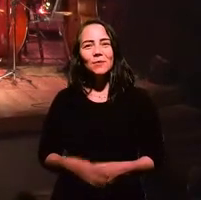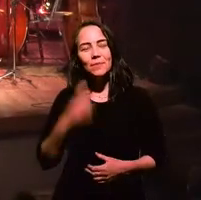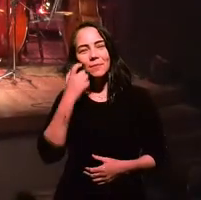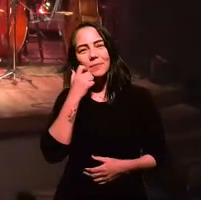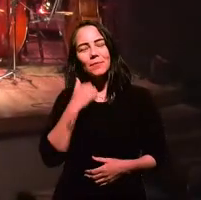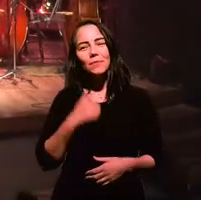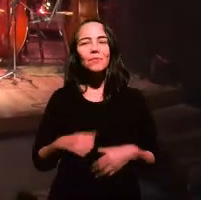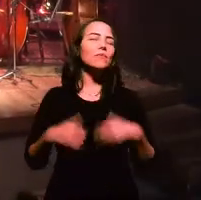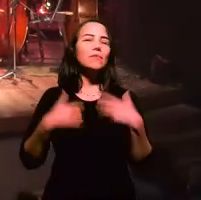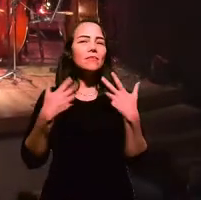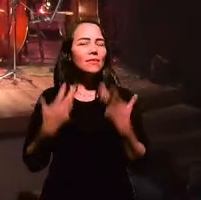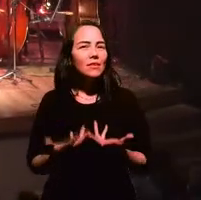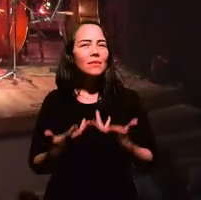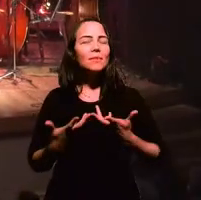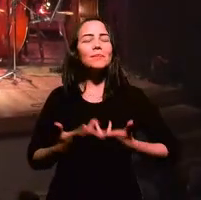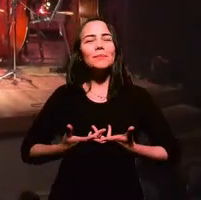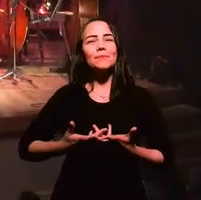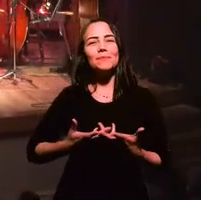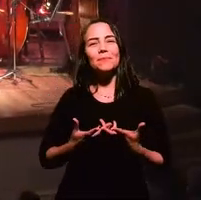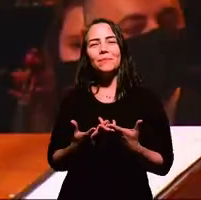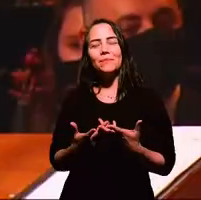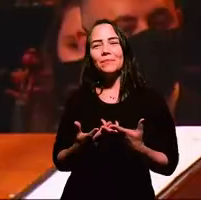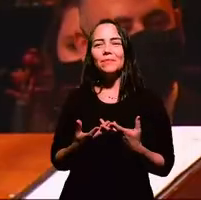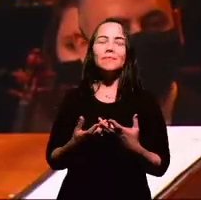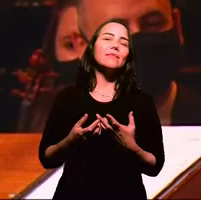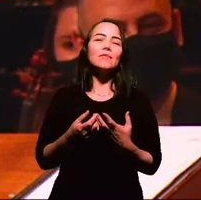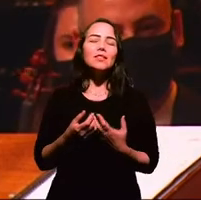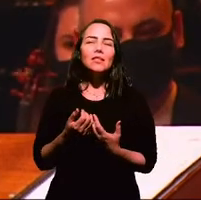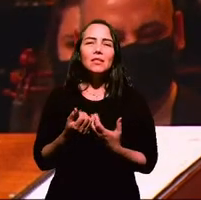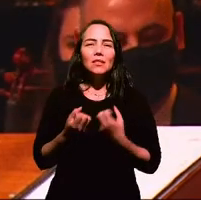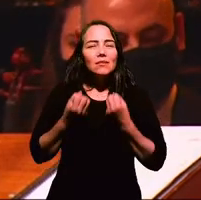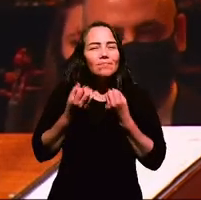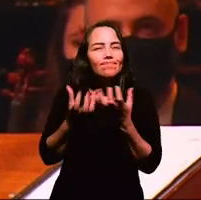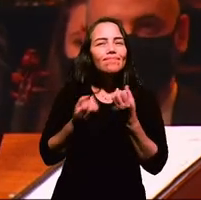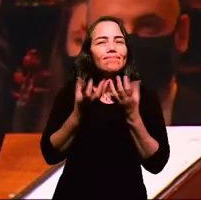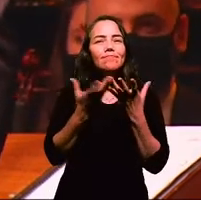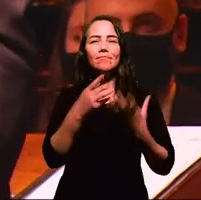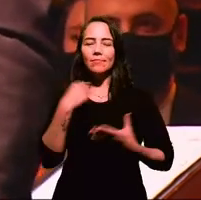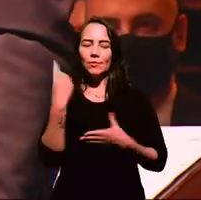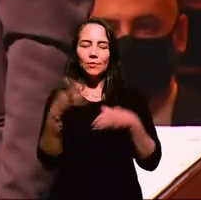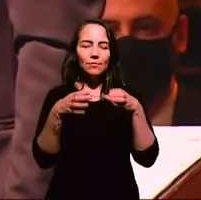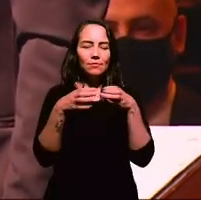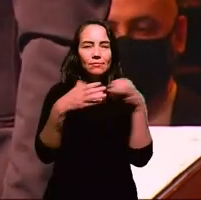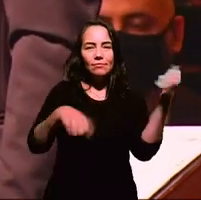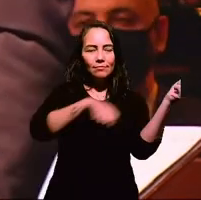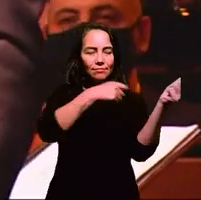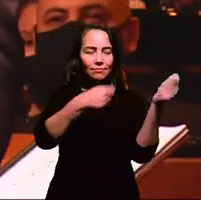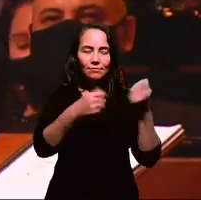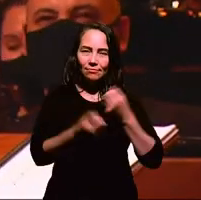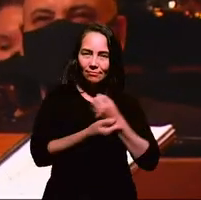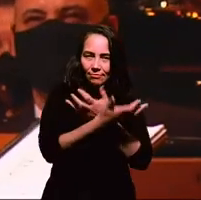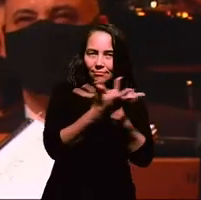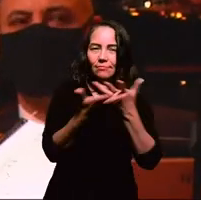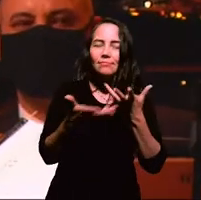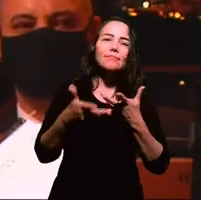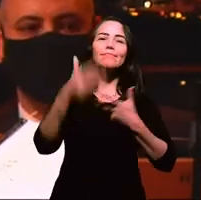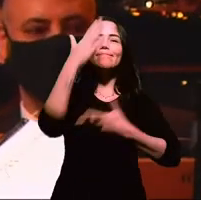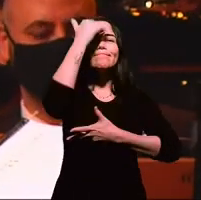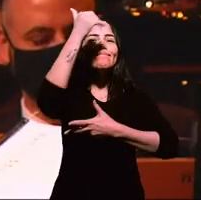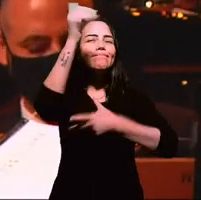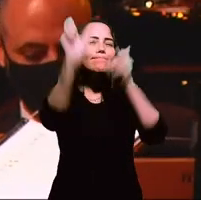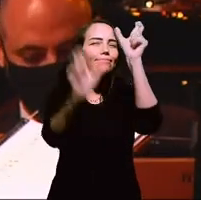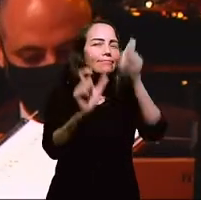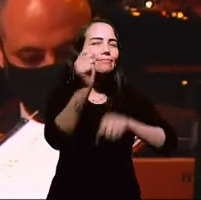essa foi uma forma assim, muito, muito particular da nossa orquestra de prestar uma homenagem aos